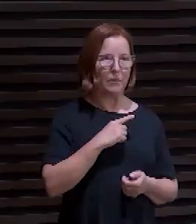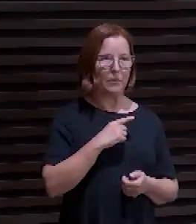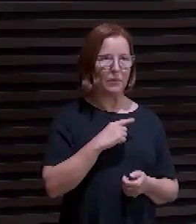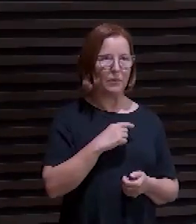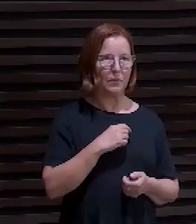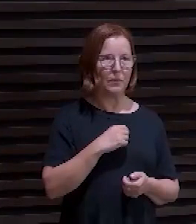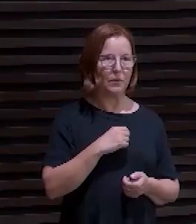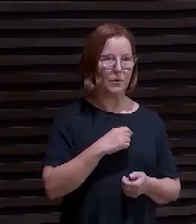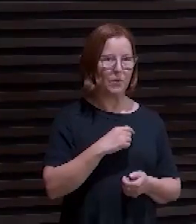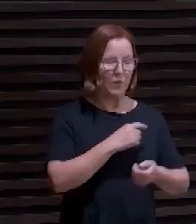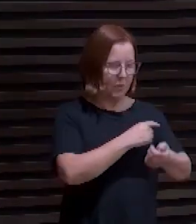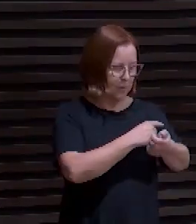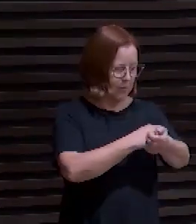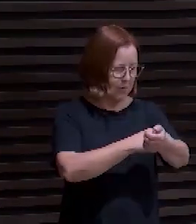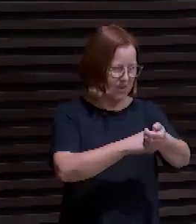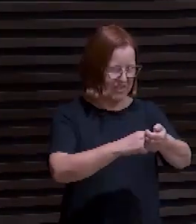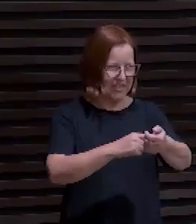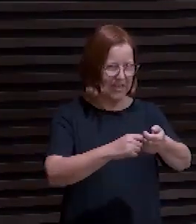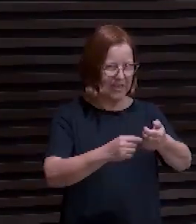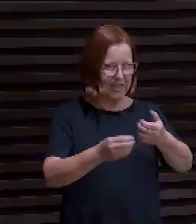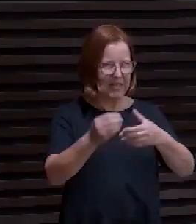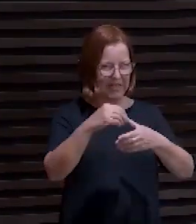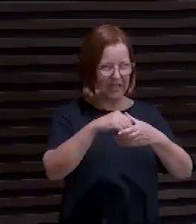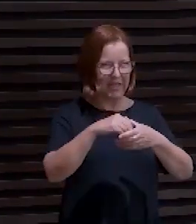de elementos